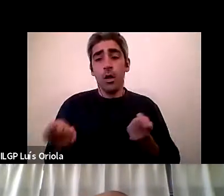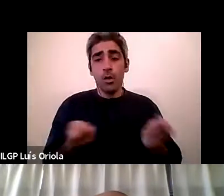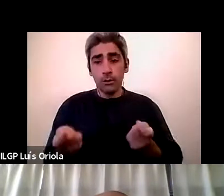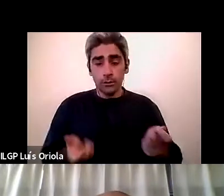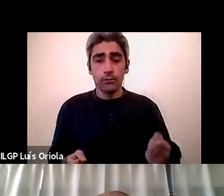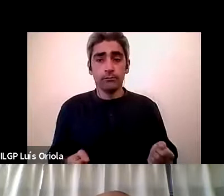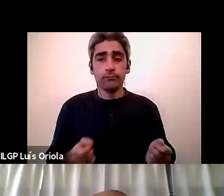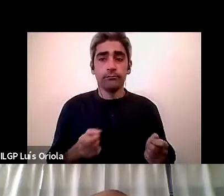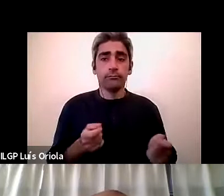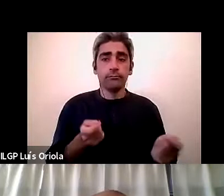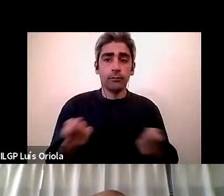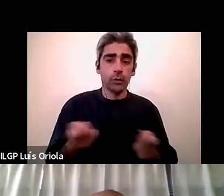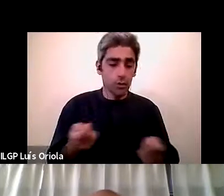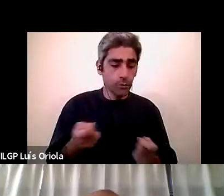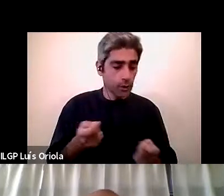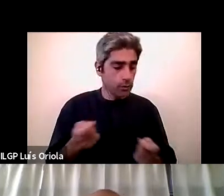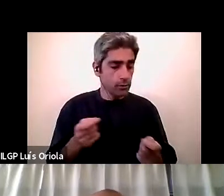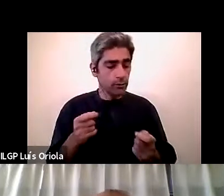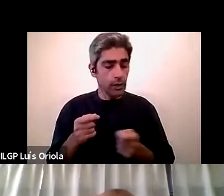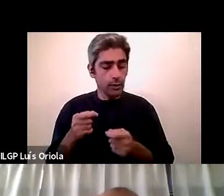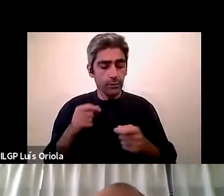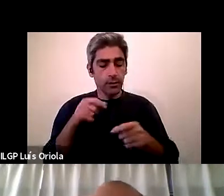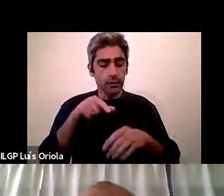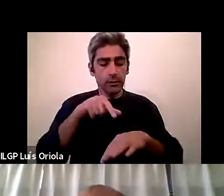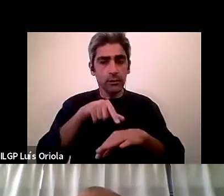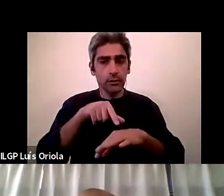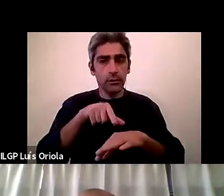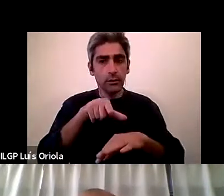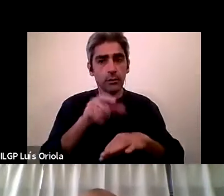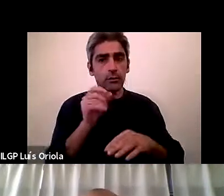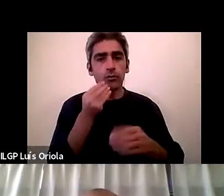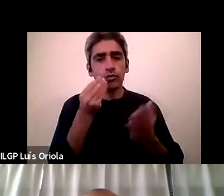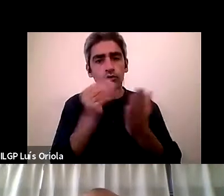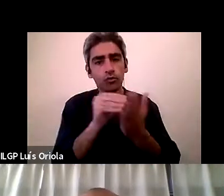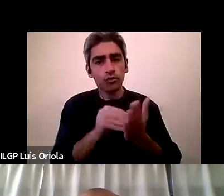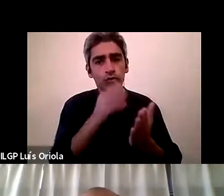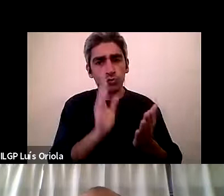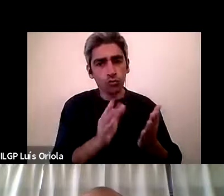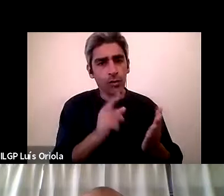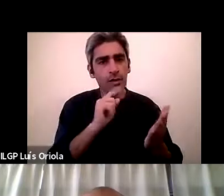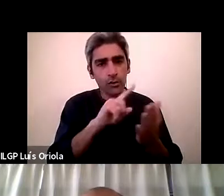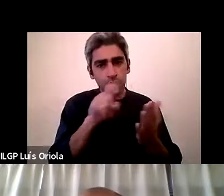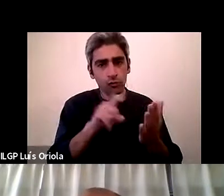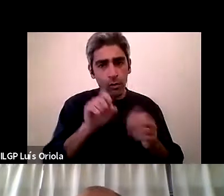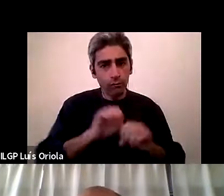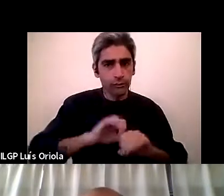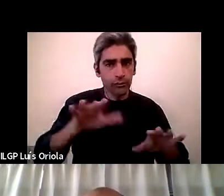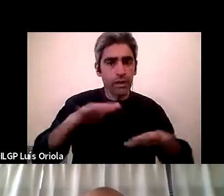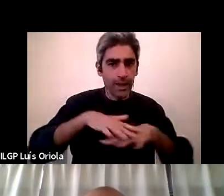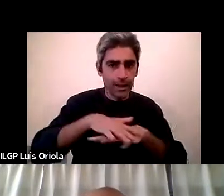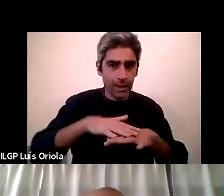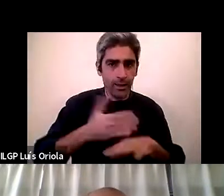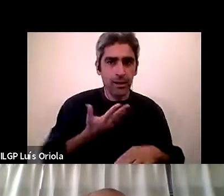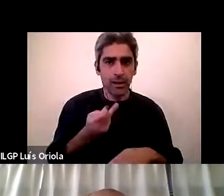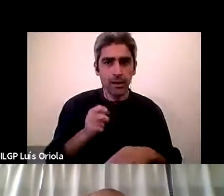à gestão de projeto, temos também outras dificuldades. Foram-nos mencionadas no questionário que lançámos à rede. O Daniel também já